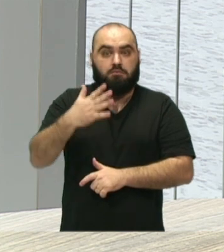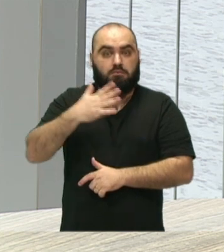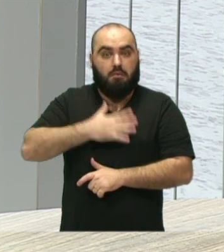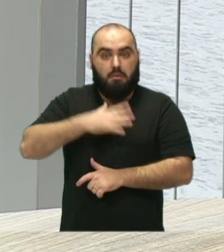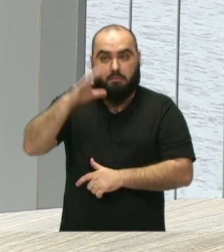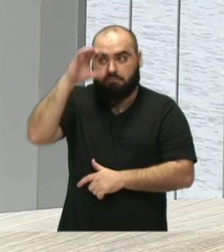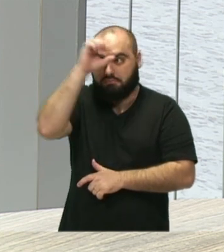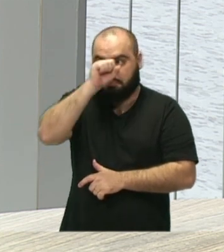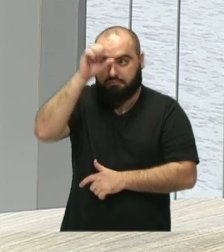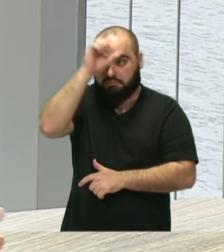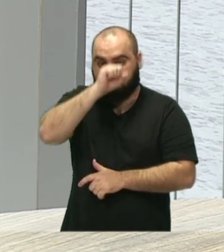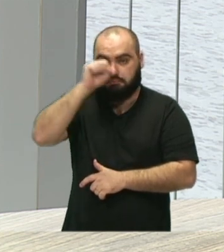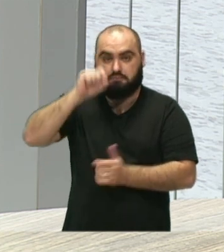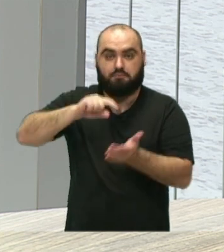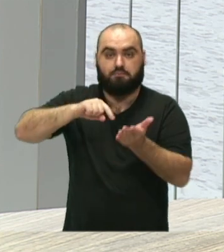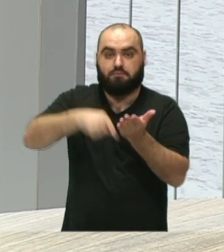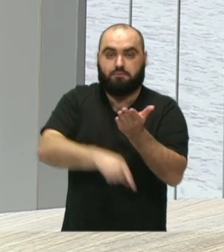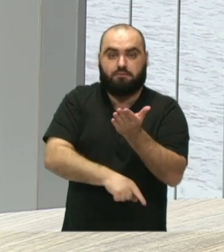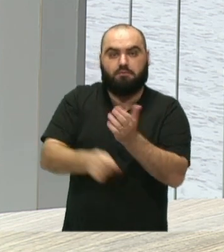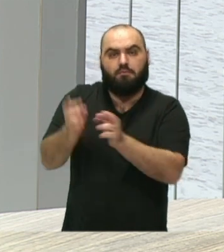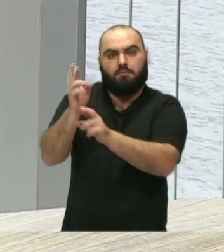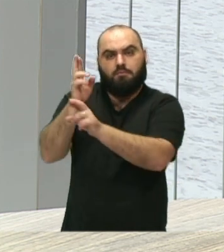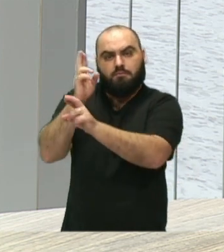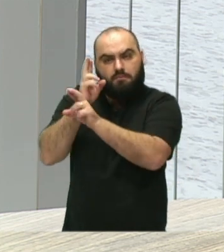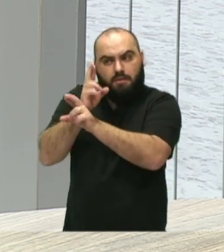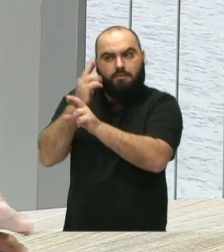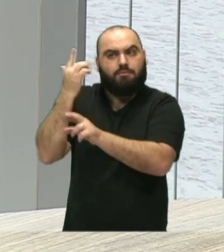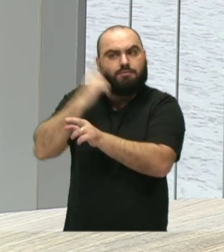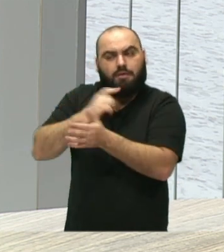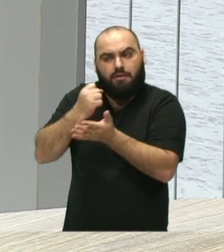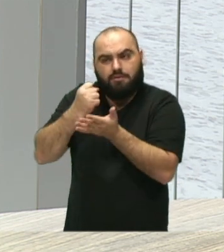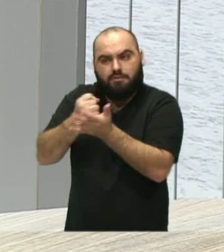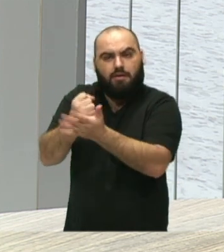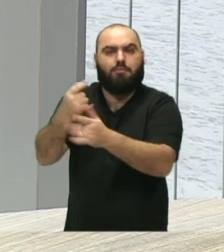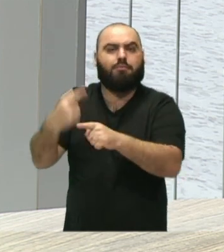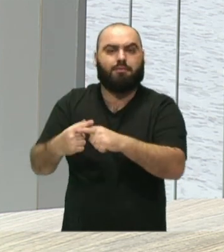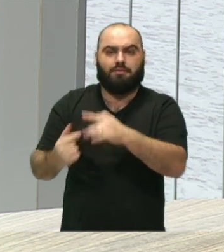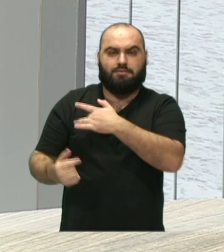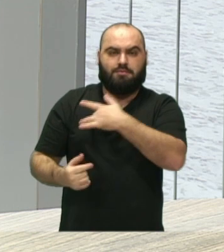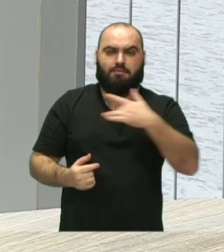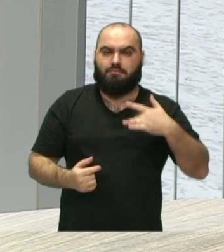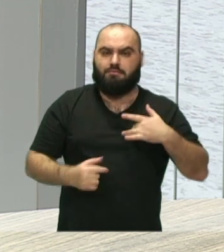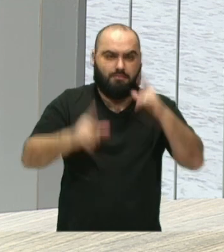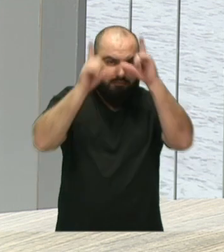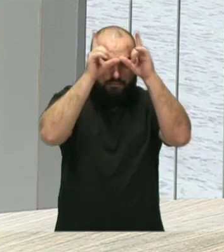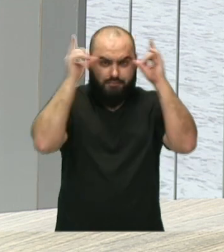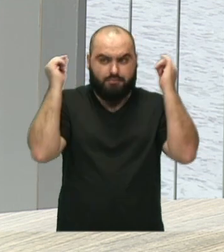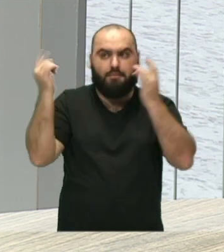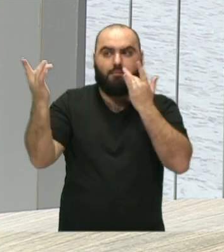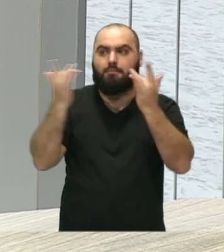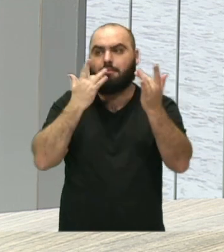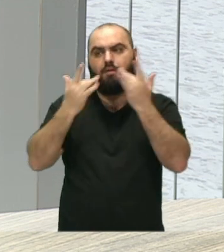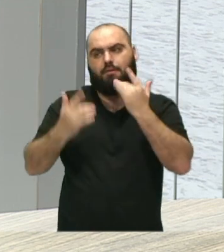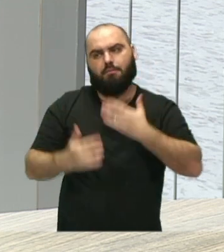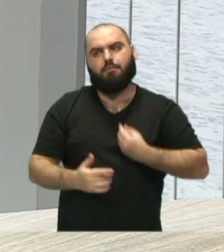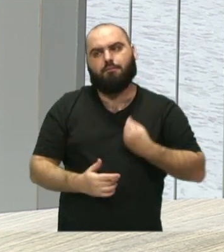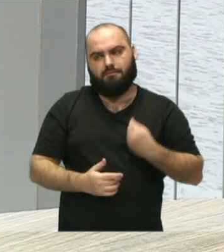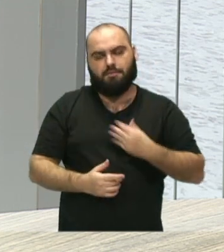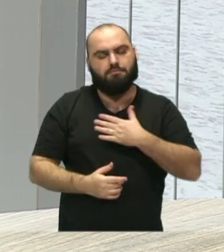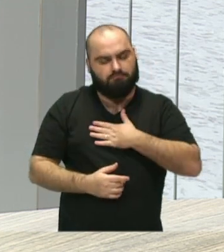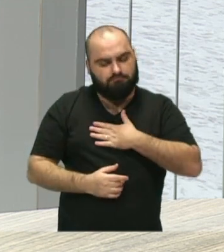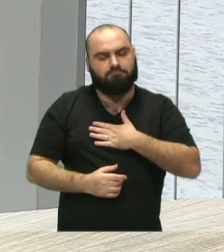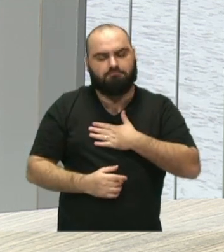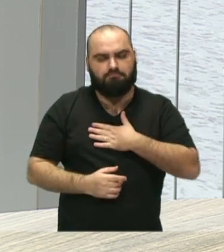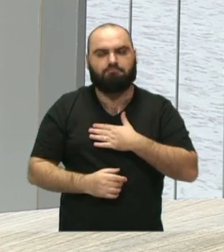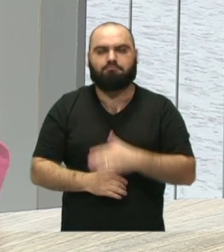aprendendo muito, espero também contribuir, porque a saúde e a enfermagem são uma paixão na minha vida. Eu acho que